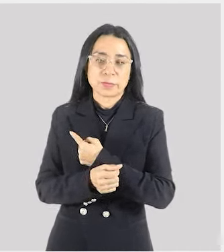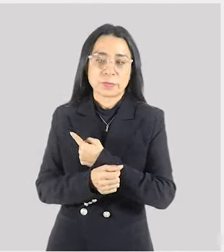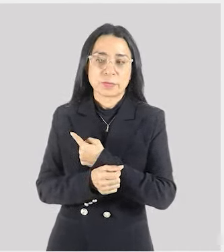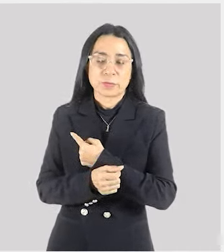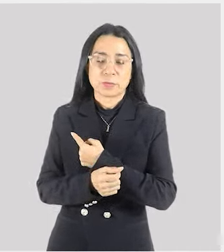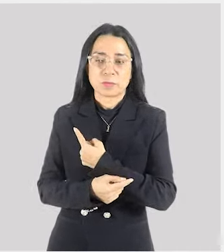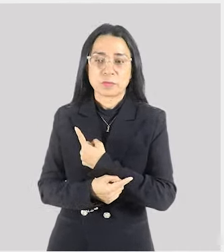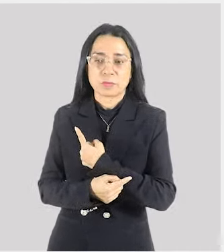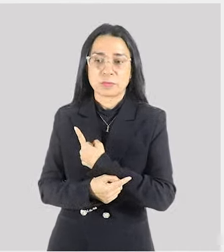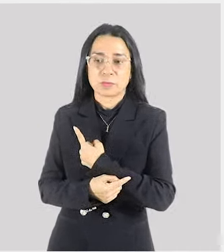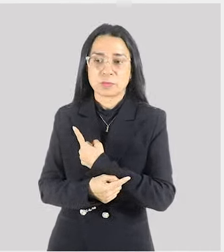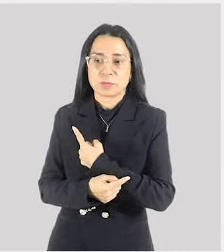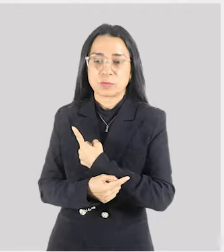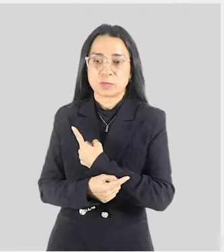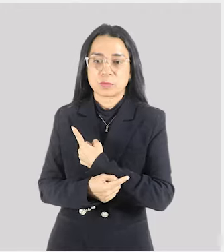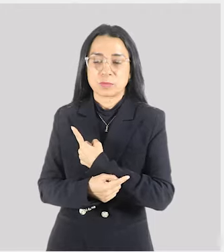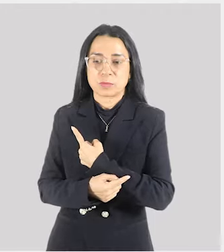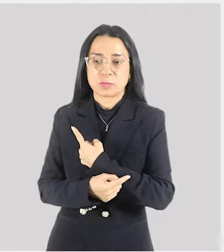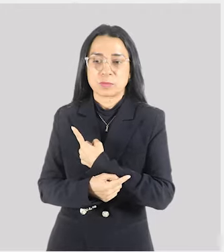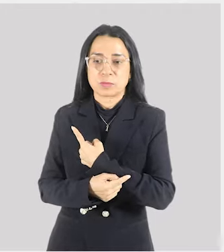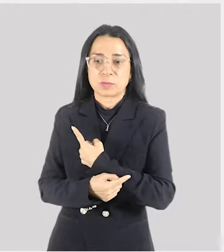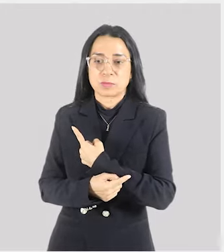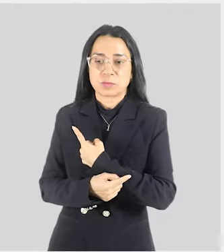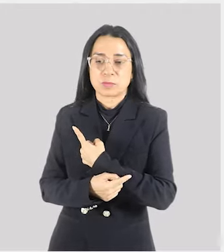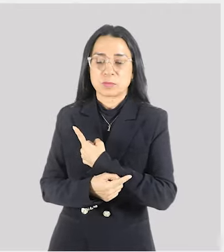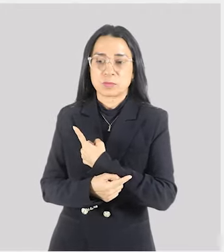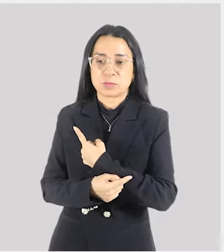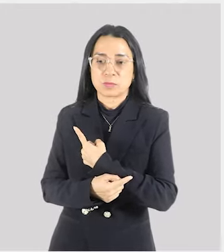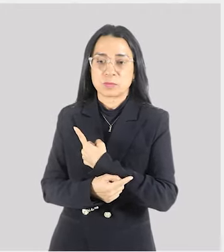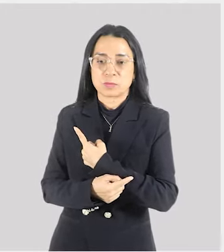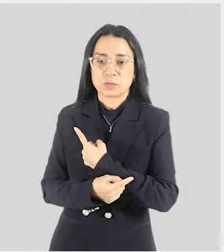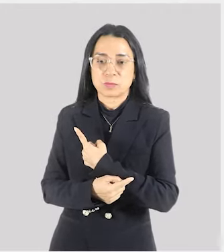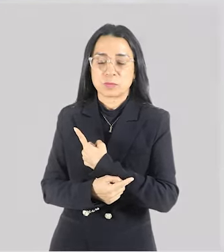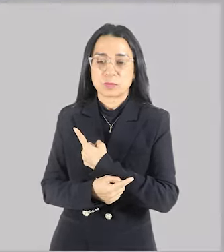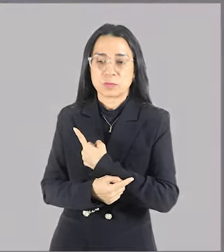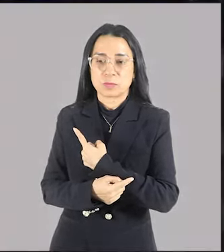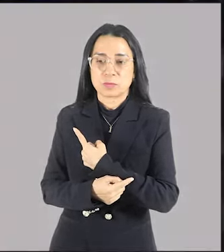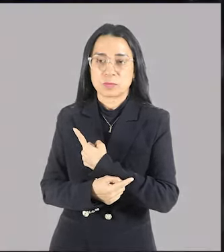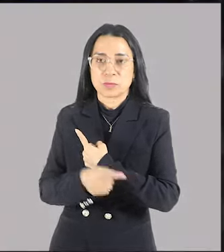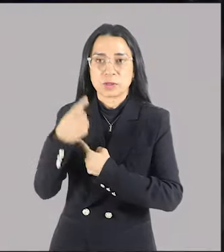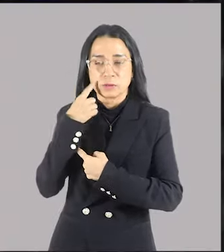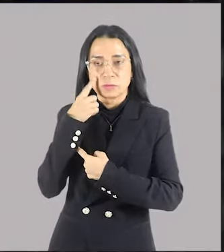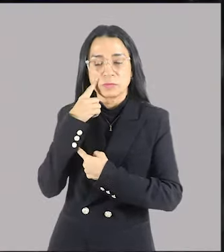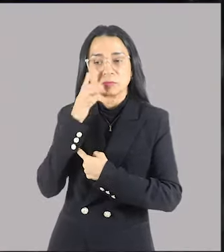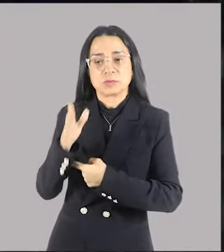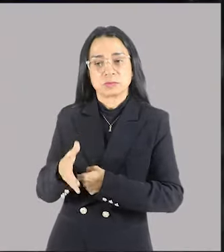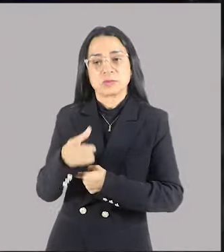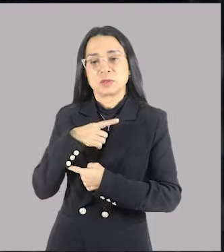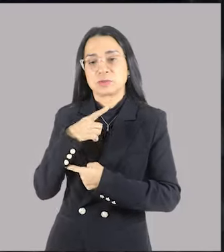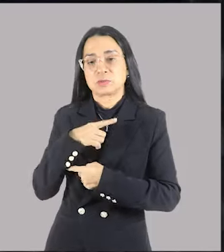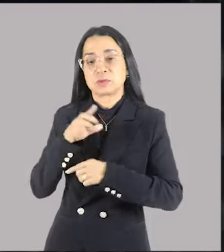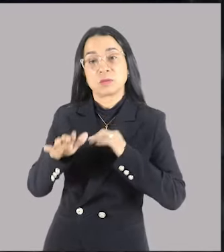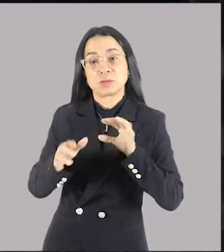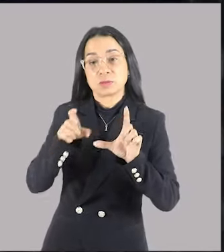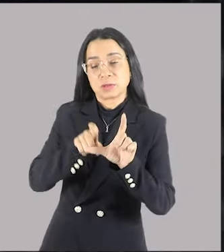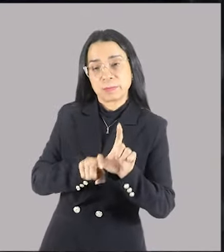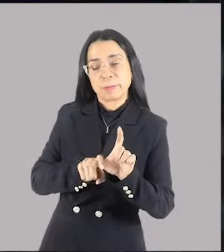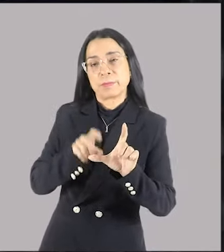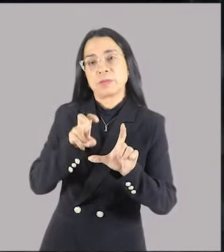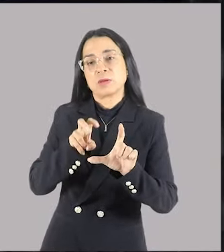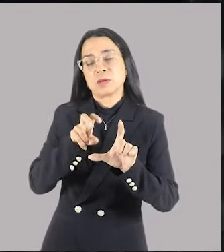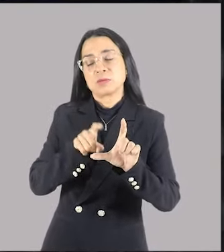nomeação livre livre exoneração não dependem de concurso público como nós já havíamos falado portanto dependem